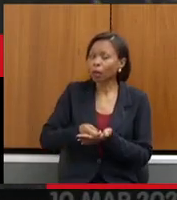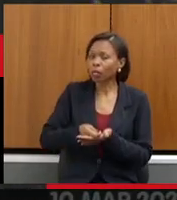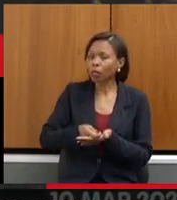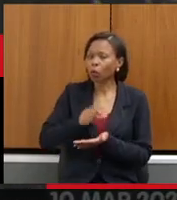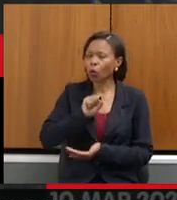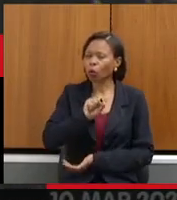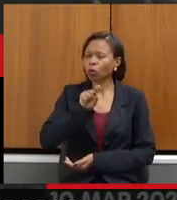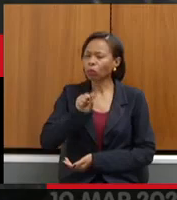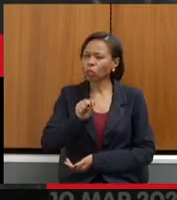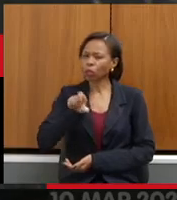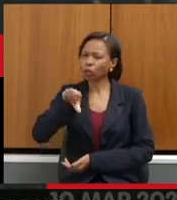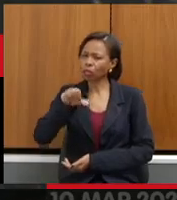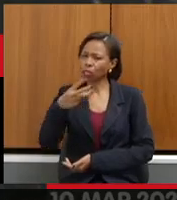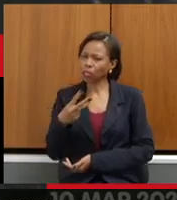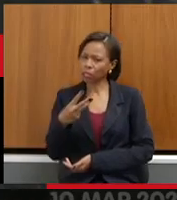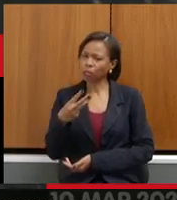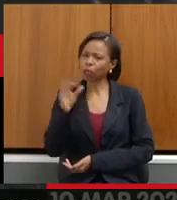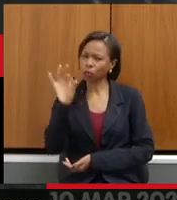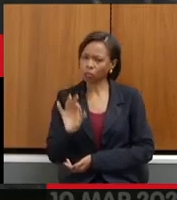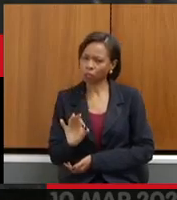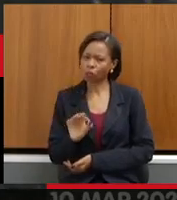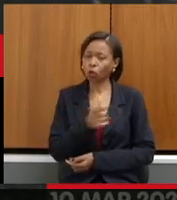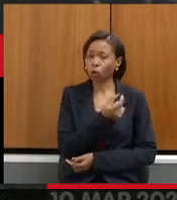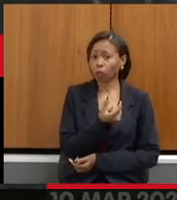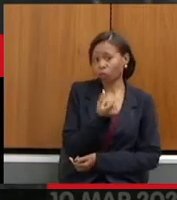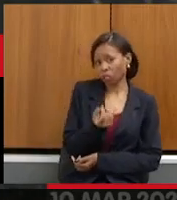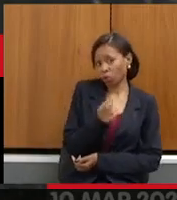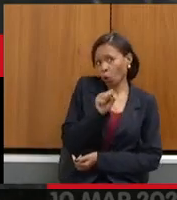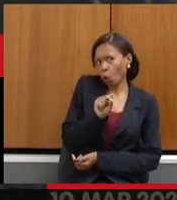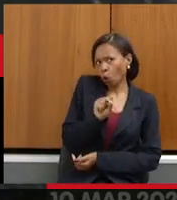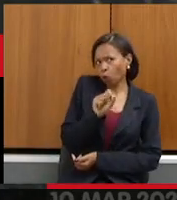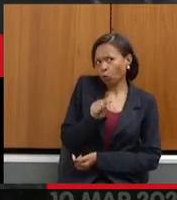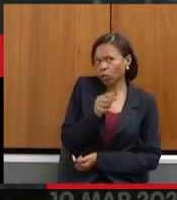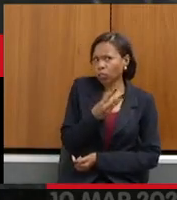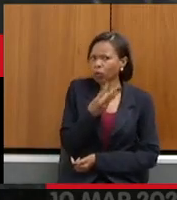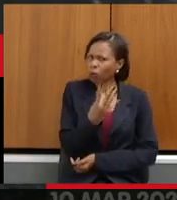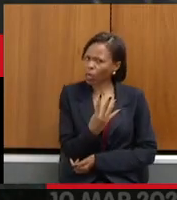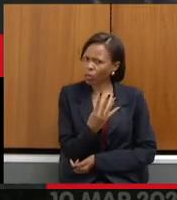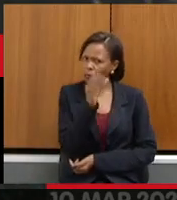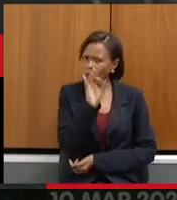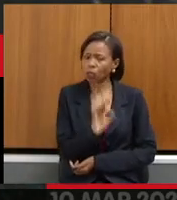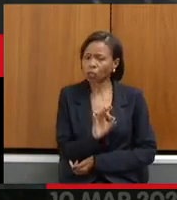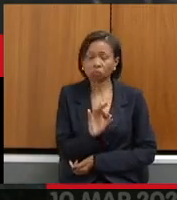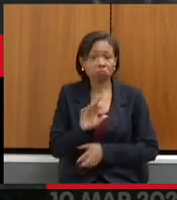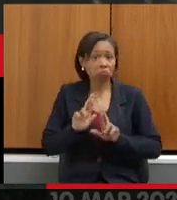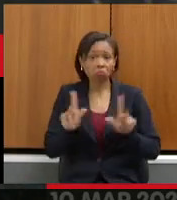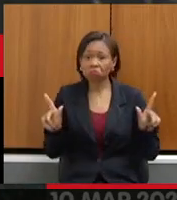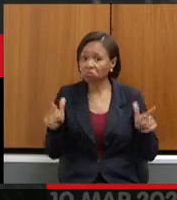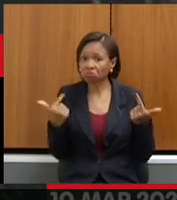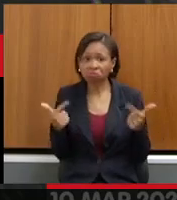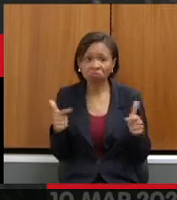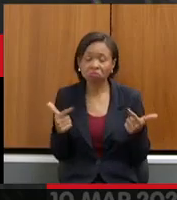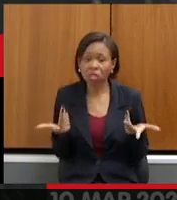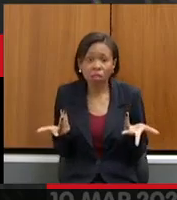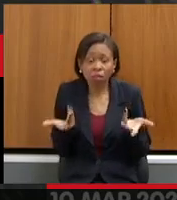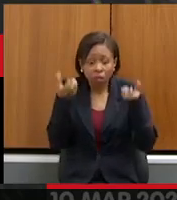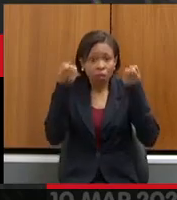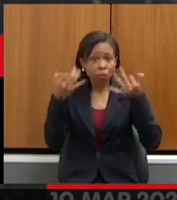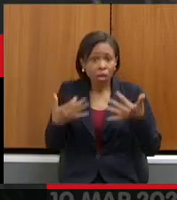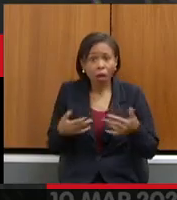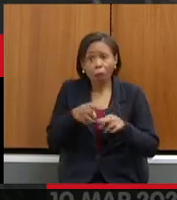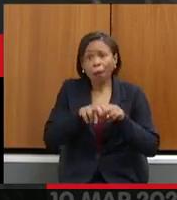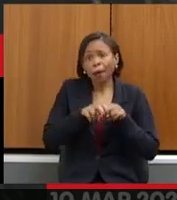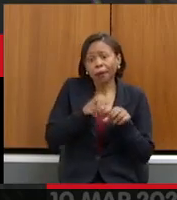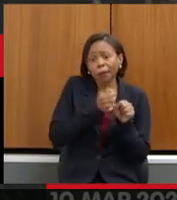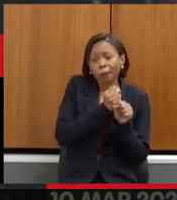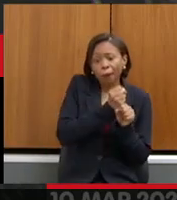noventa e três por cento 2020 8.34 por cento eu não tenho não tem diferença justificar a mudança